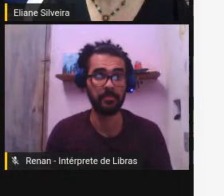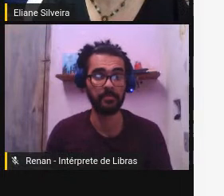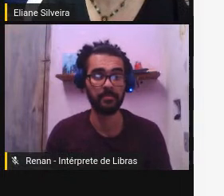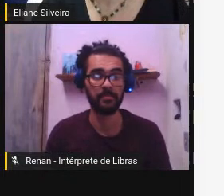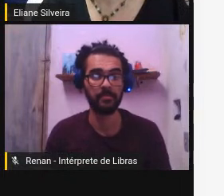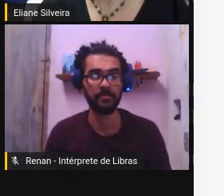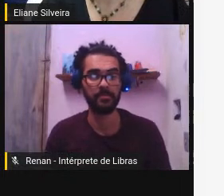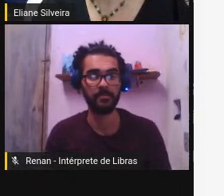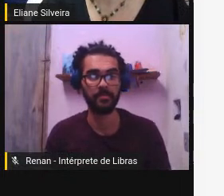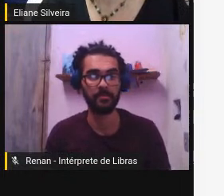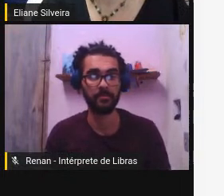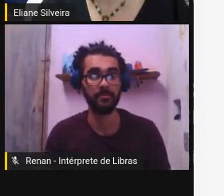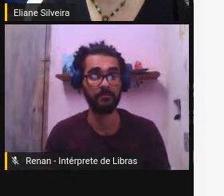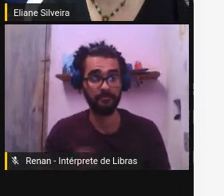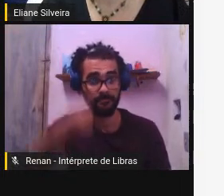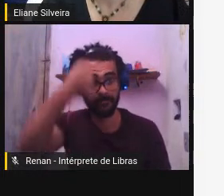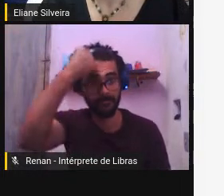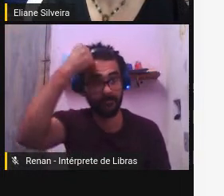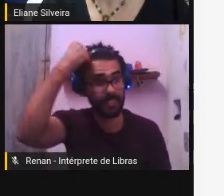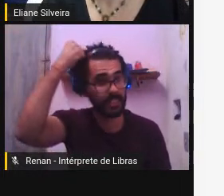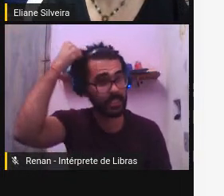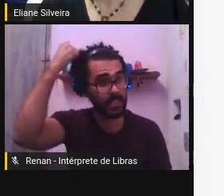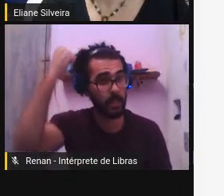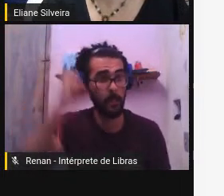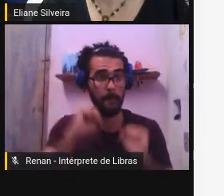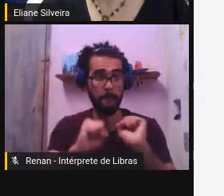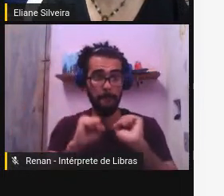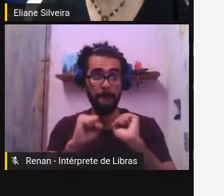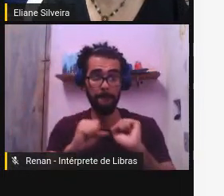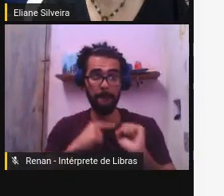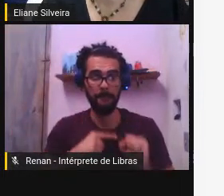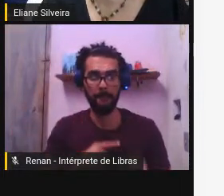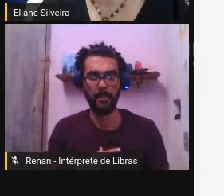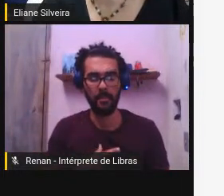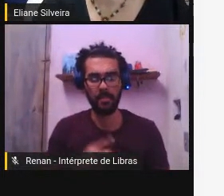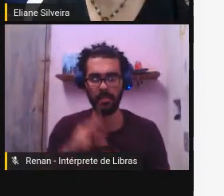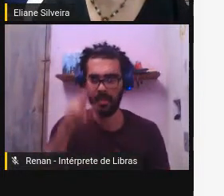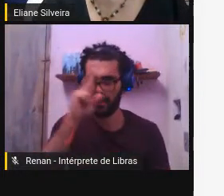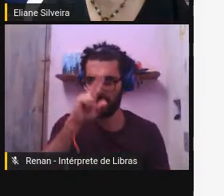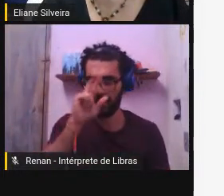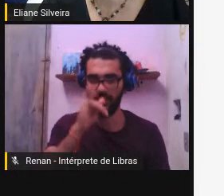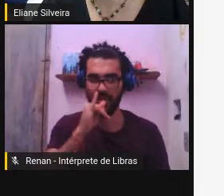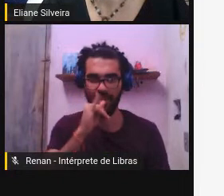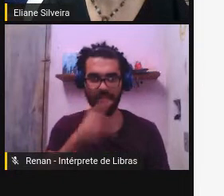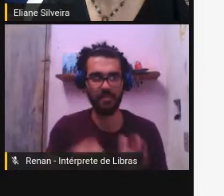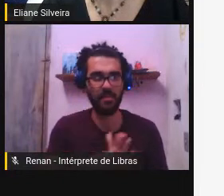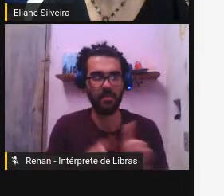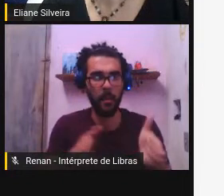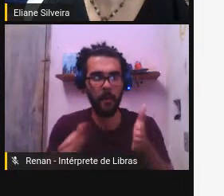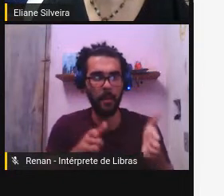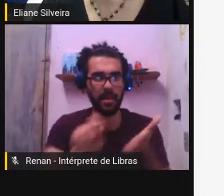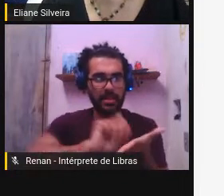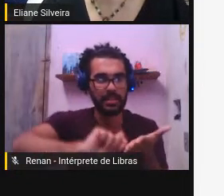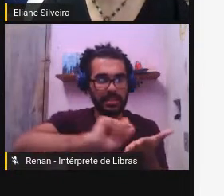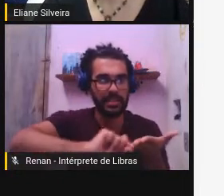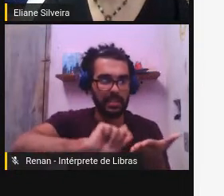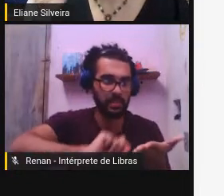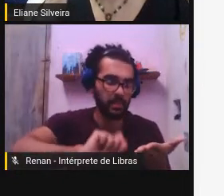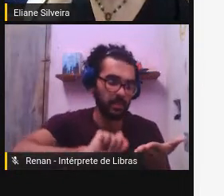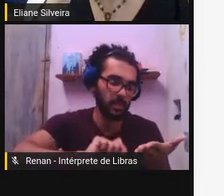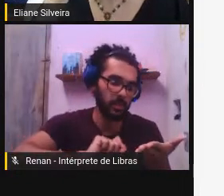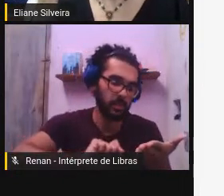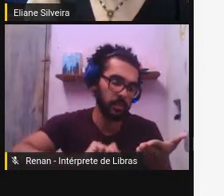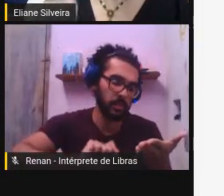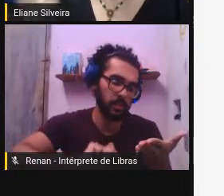genebrino pode evocar essas lembranças a partir da atividade que desenvolve a época em que escreve. É o dilema das